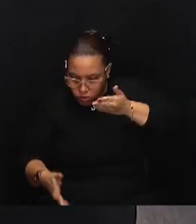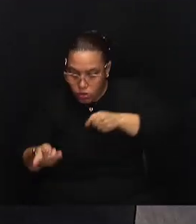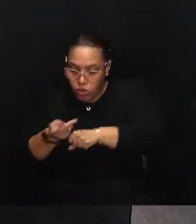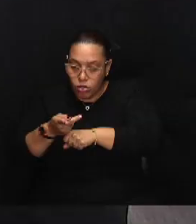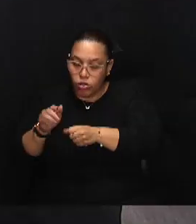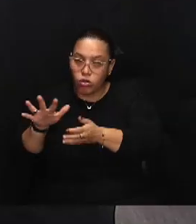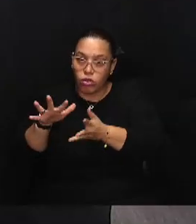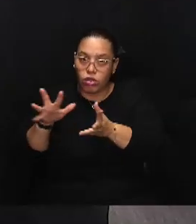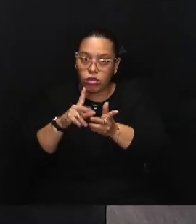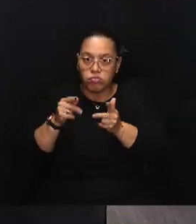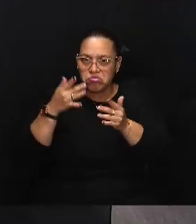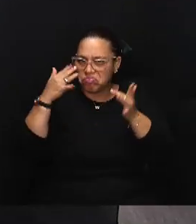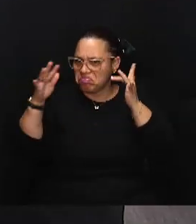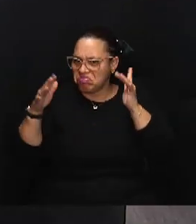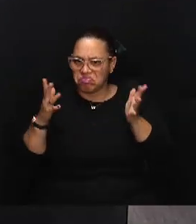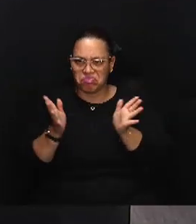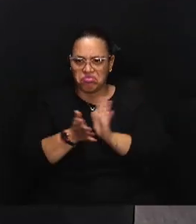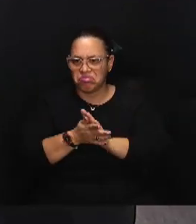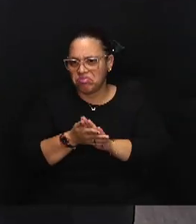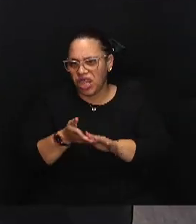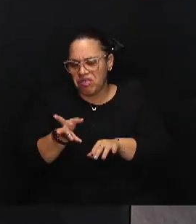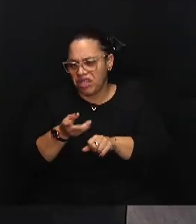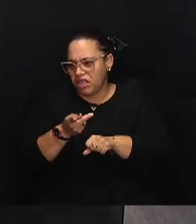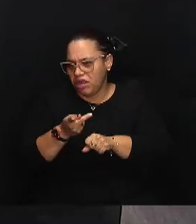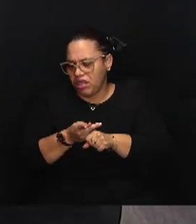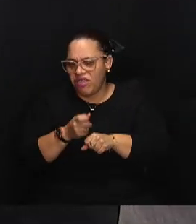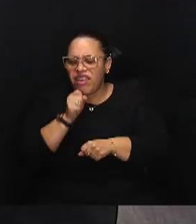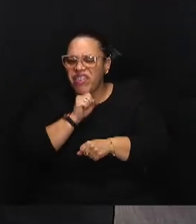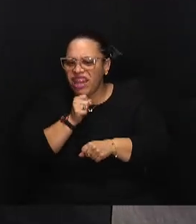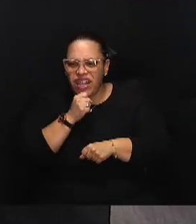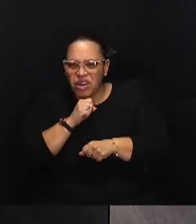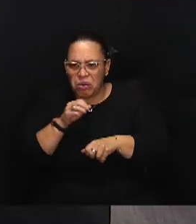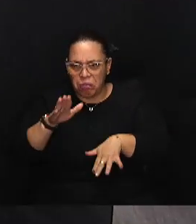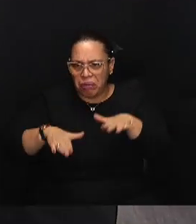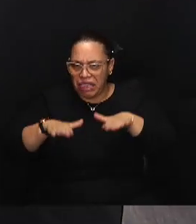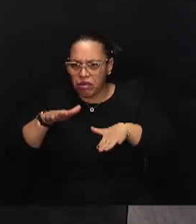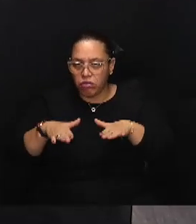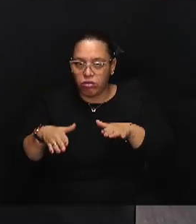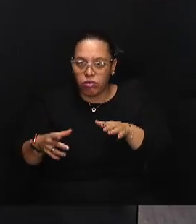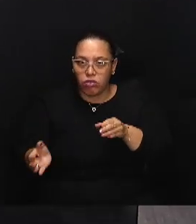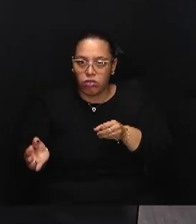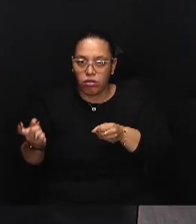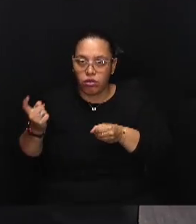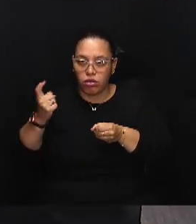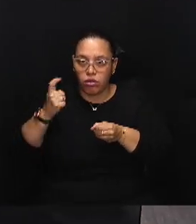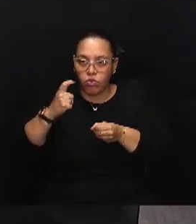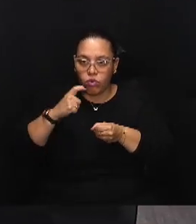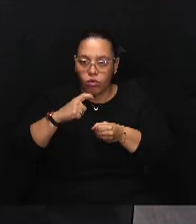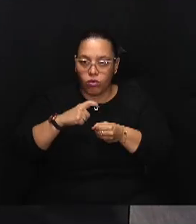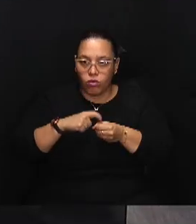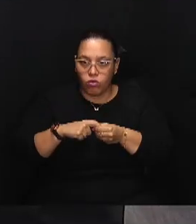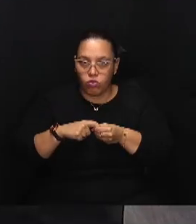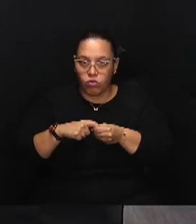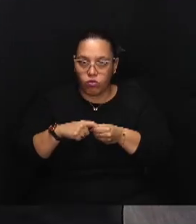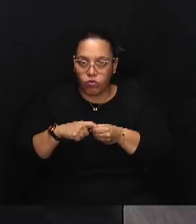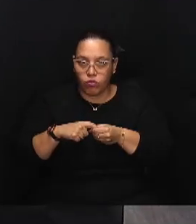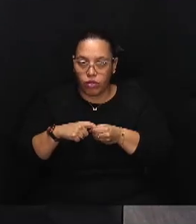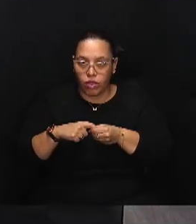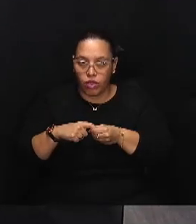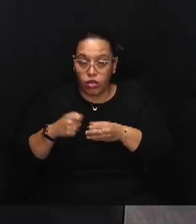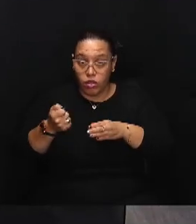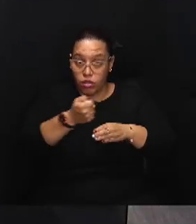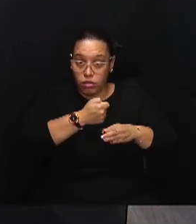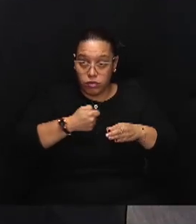pano, falou, não é nada, é uma coisa antiga, né? Um piso de madeira. Quando ele volta da cozinha